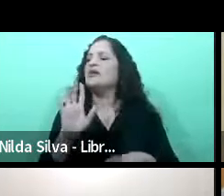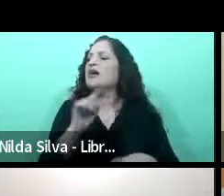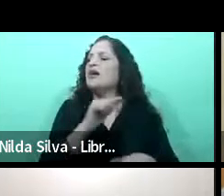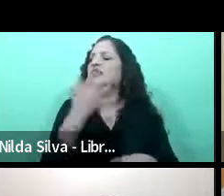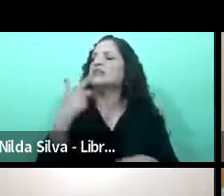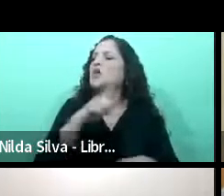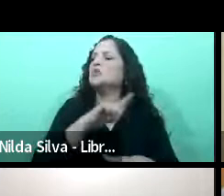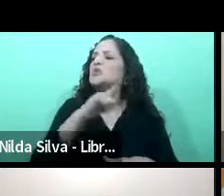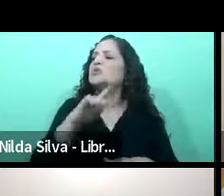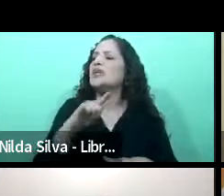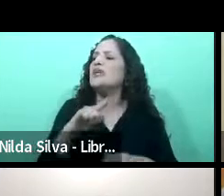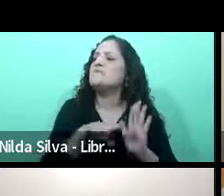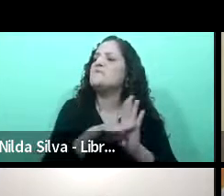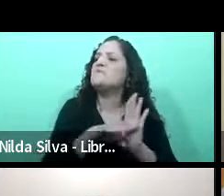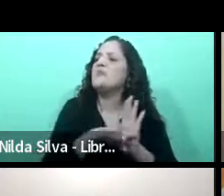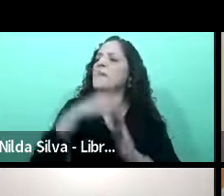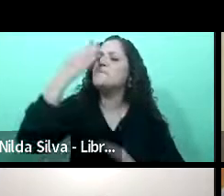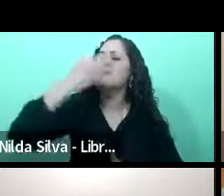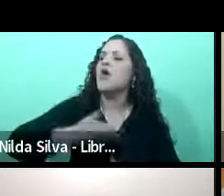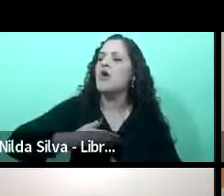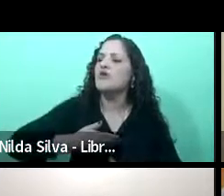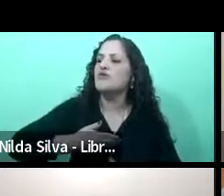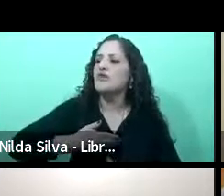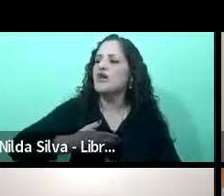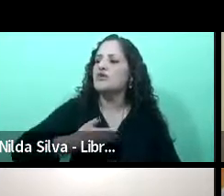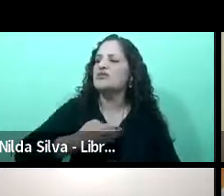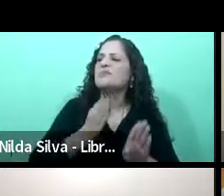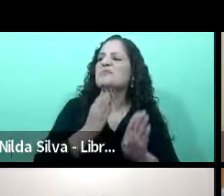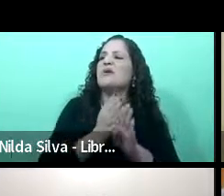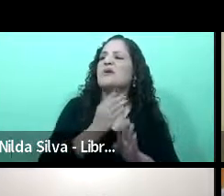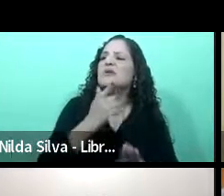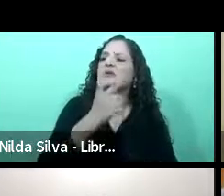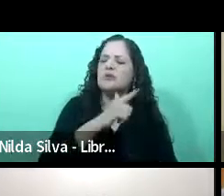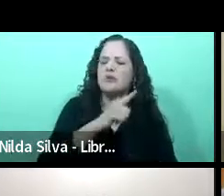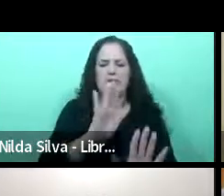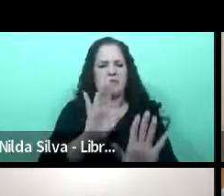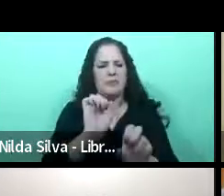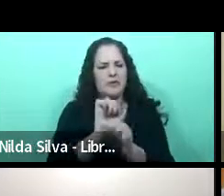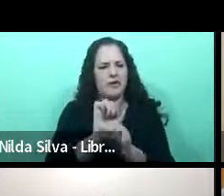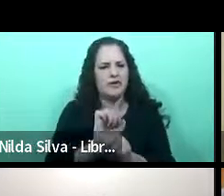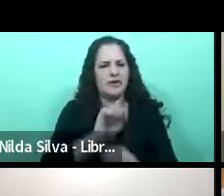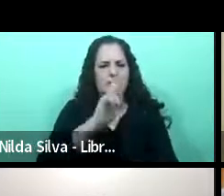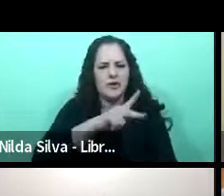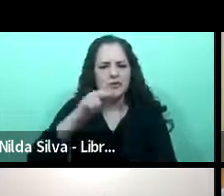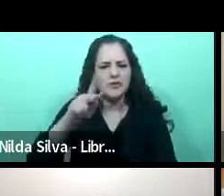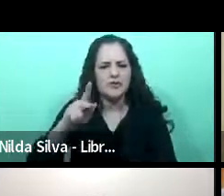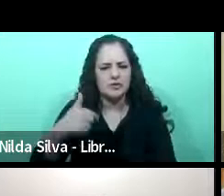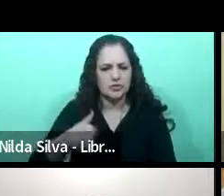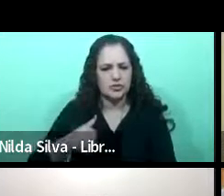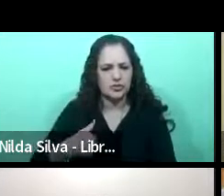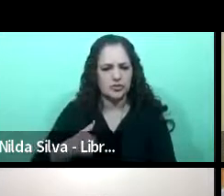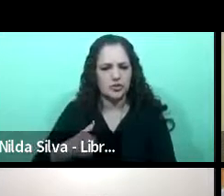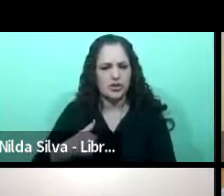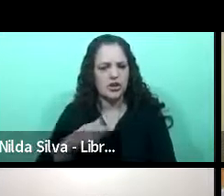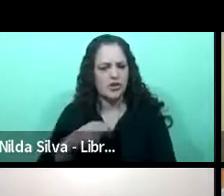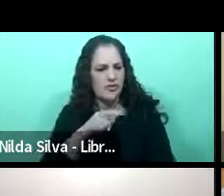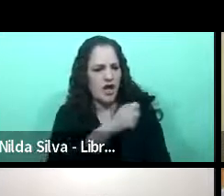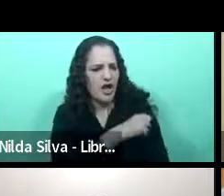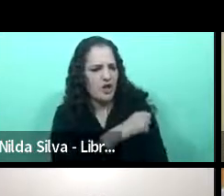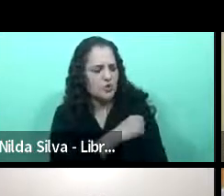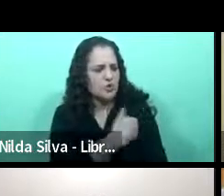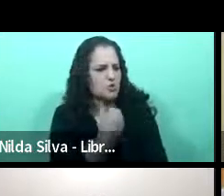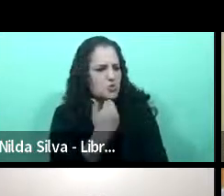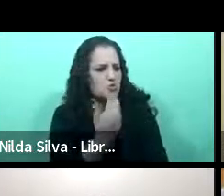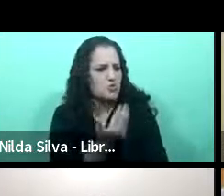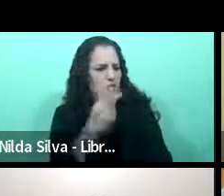tudo, gente. Se eu sou um professor, eu estou vendo que o meu aluno não consegue ler uma frase, ou não fala a